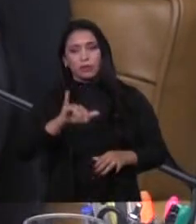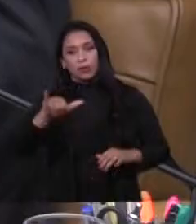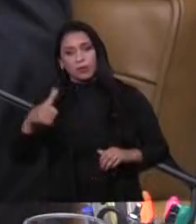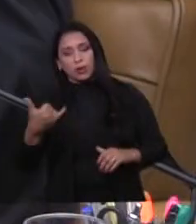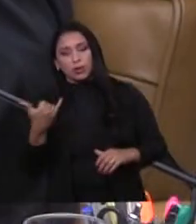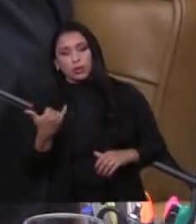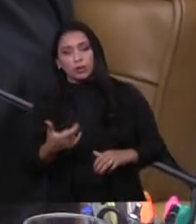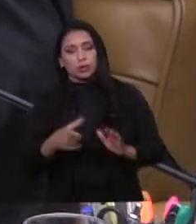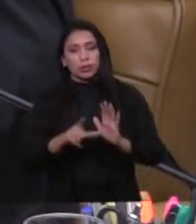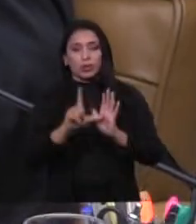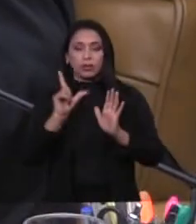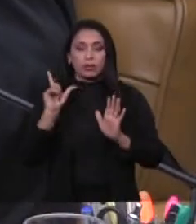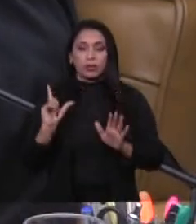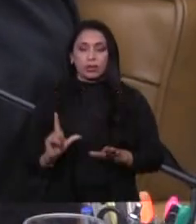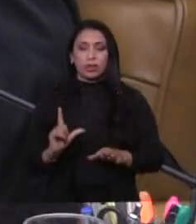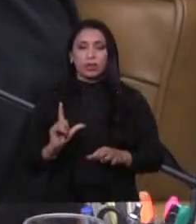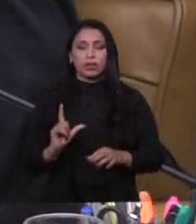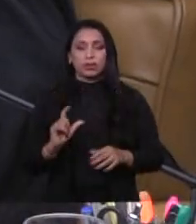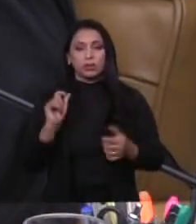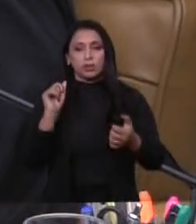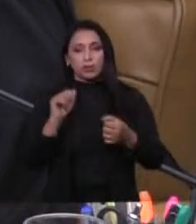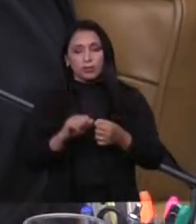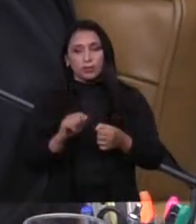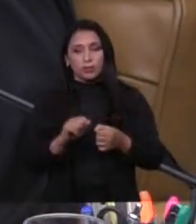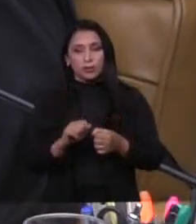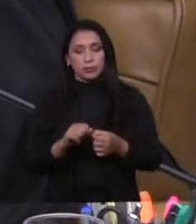oportunidade de fazê-lo em outras vezes,